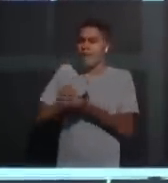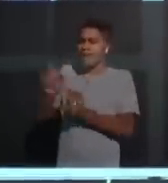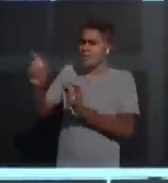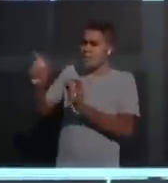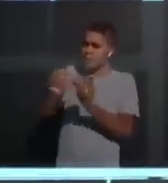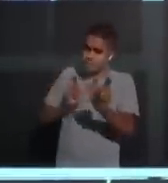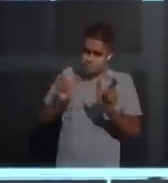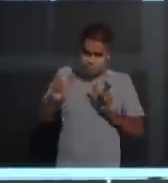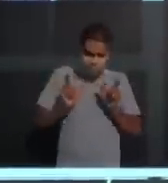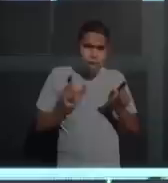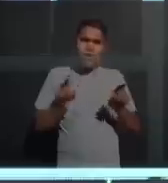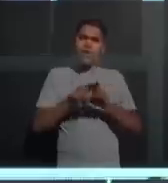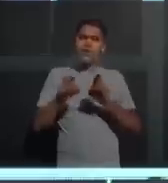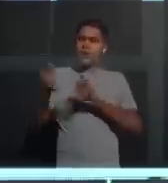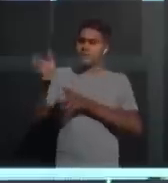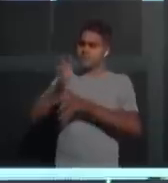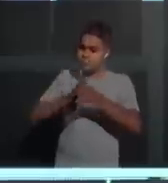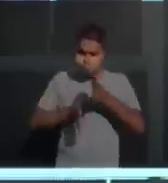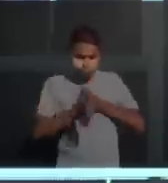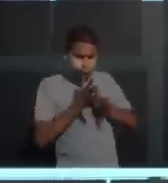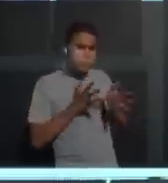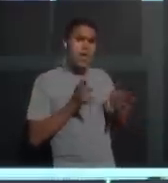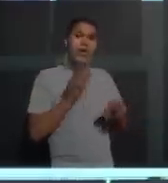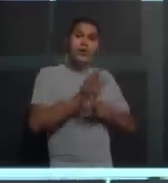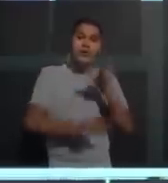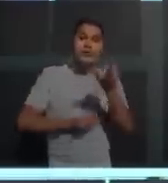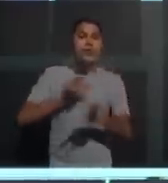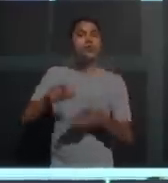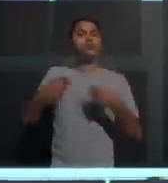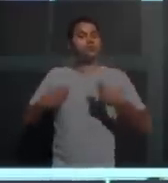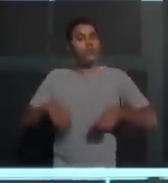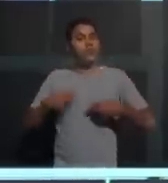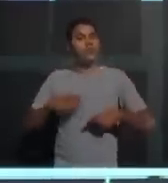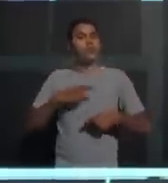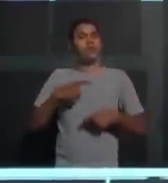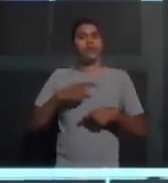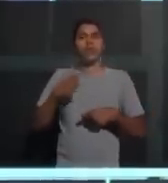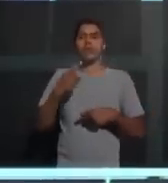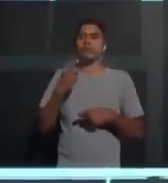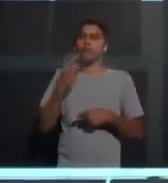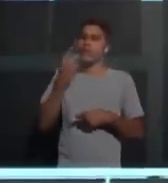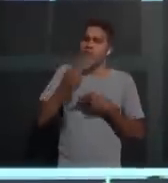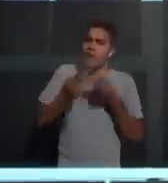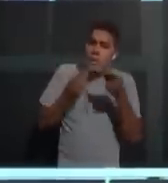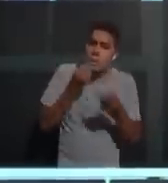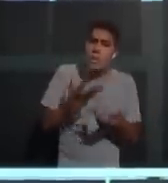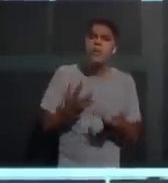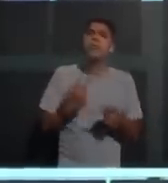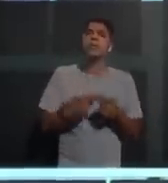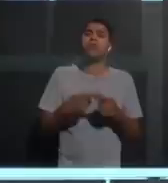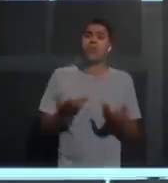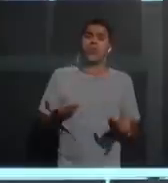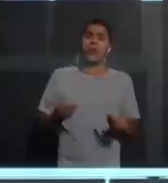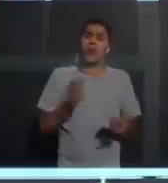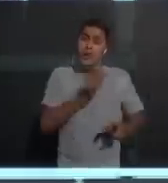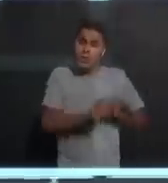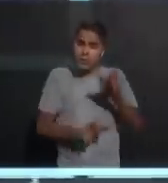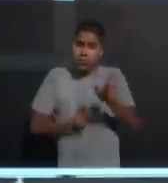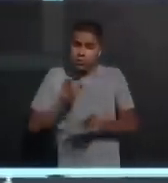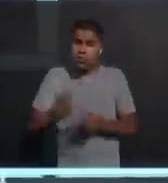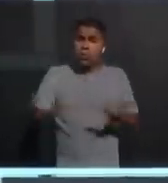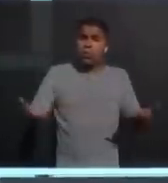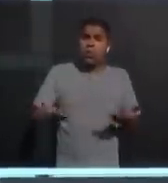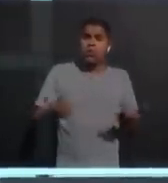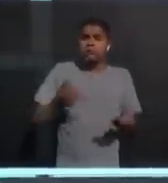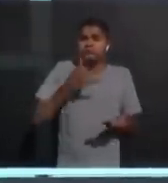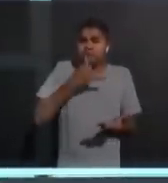de carinho as pessoas precisam ouvir um elogio da nossa boca só porque as pessoas infelizmente